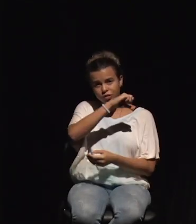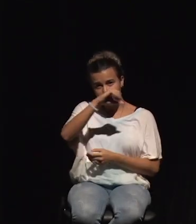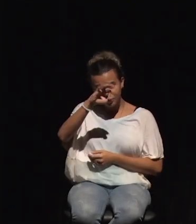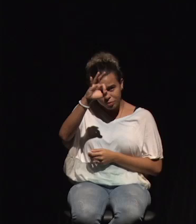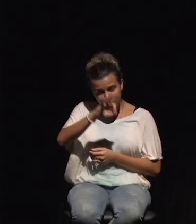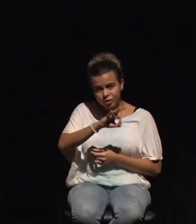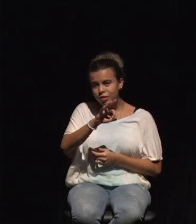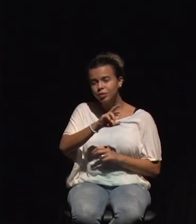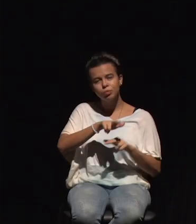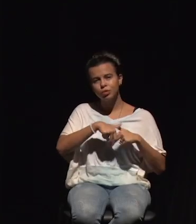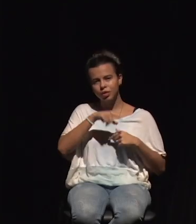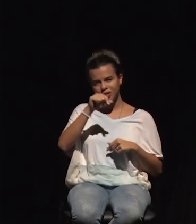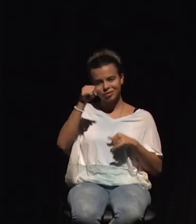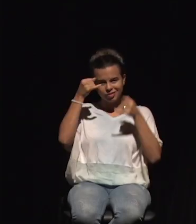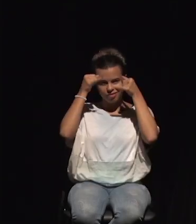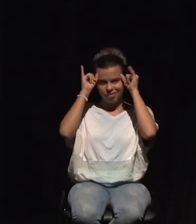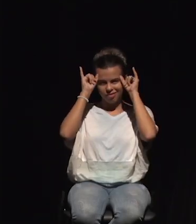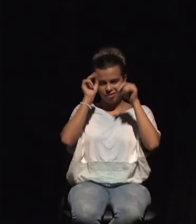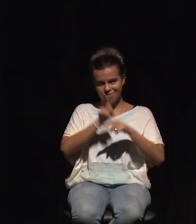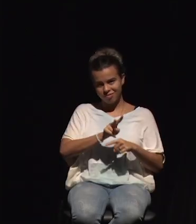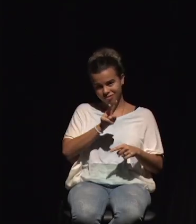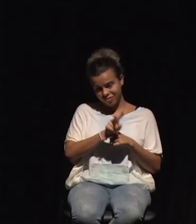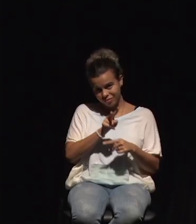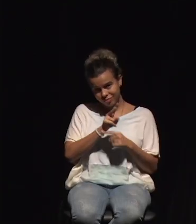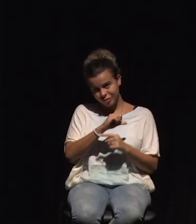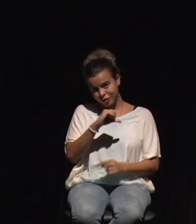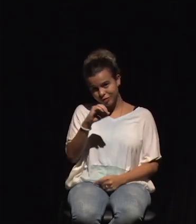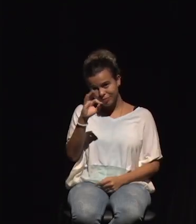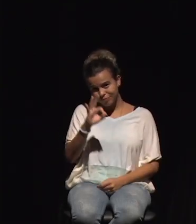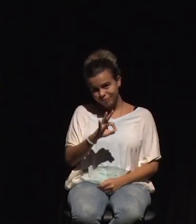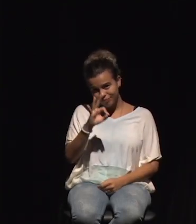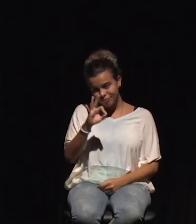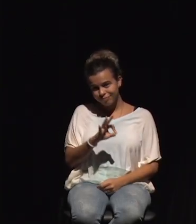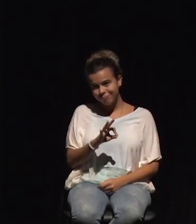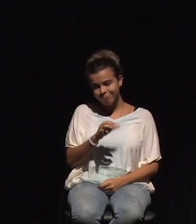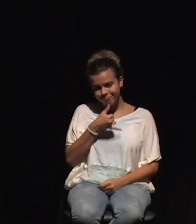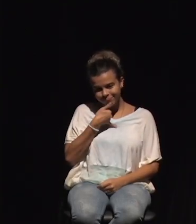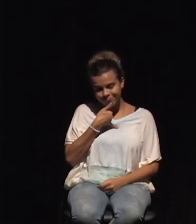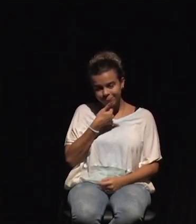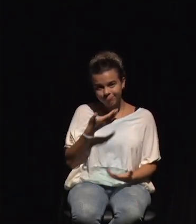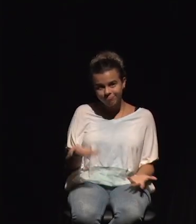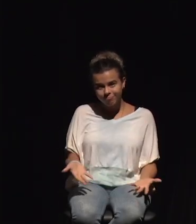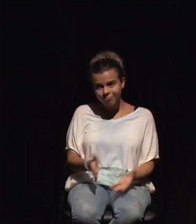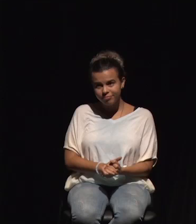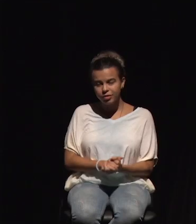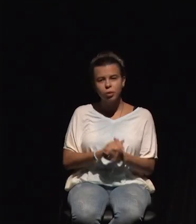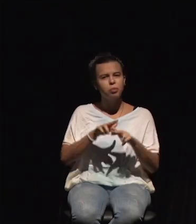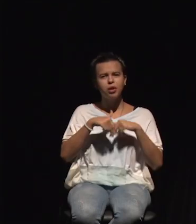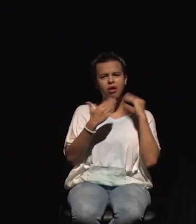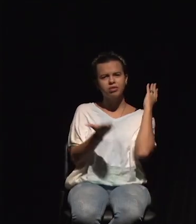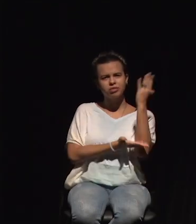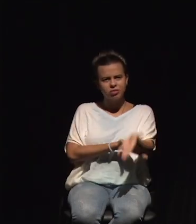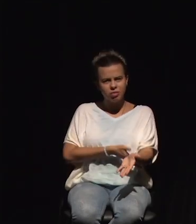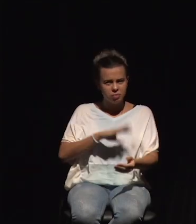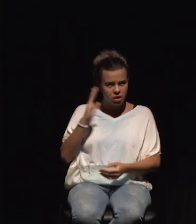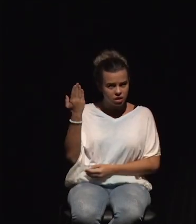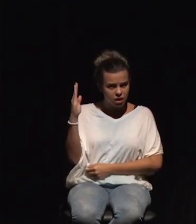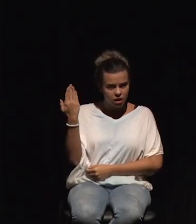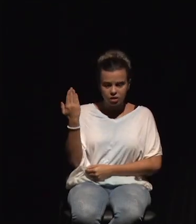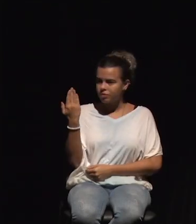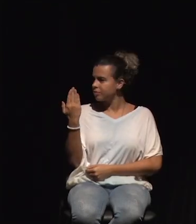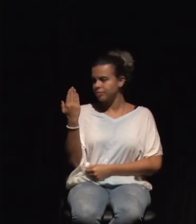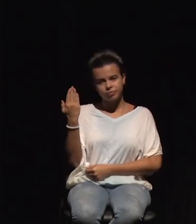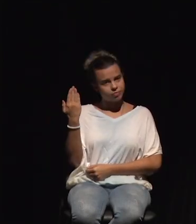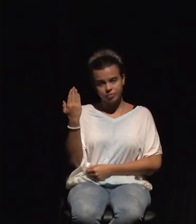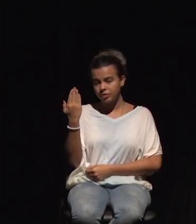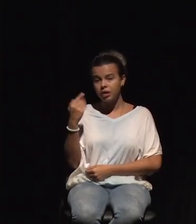criação de gado 90% então assim não é pela madeira que